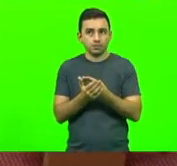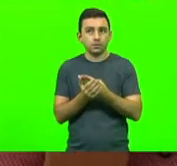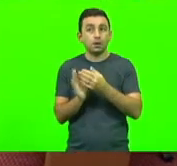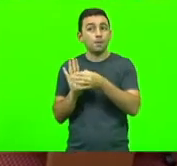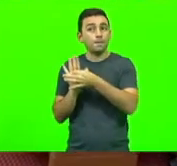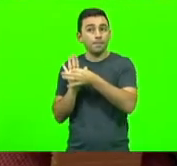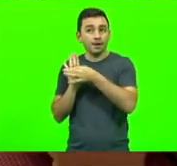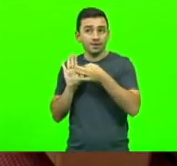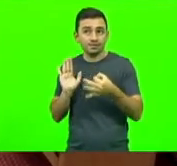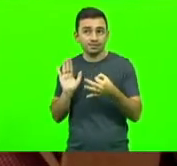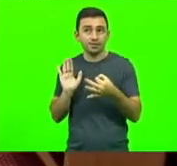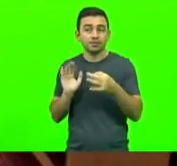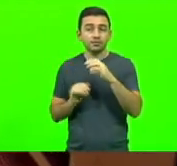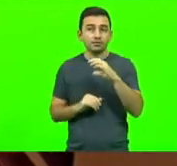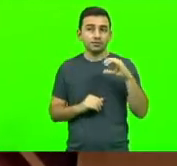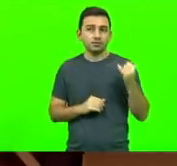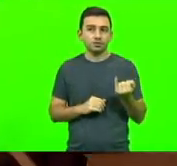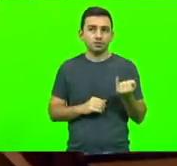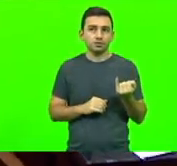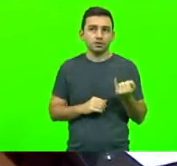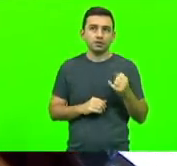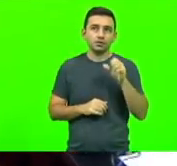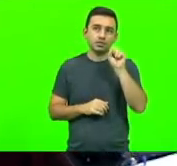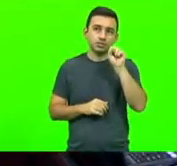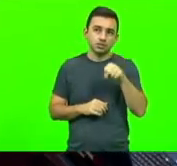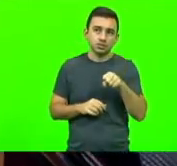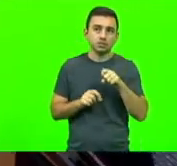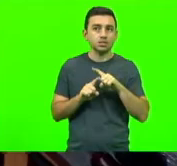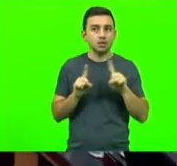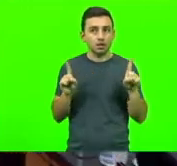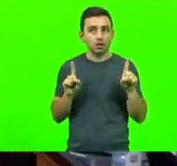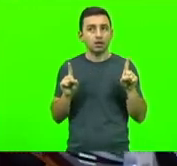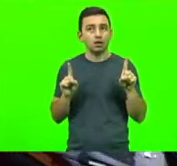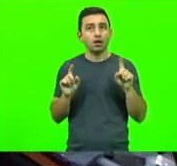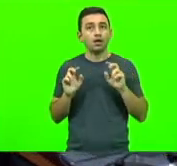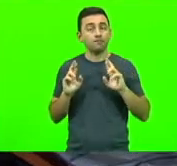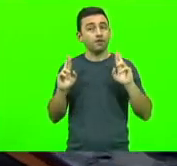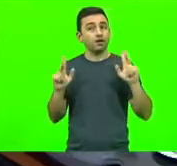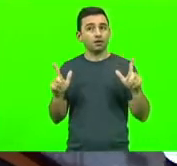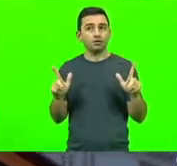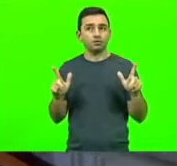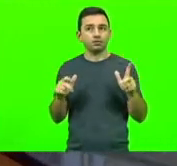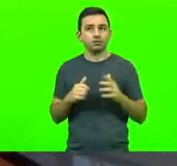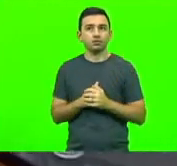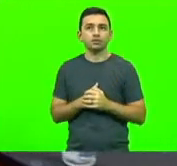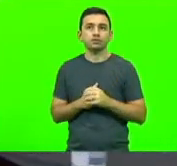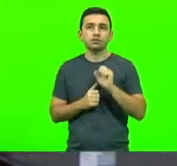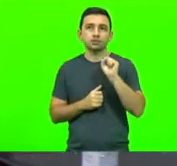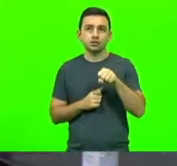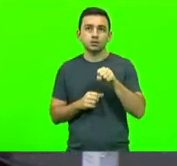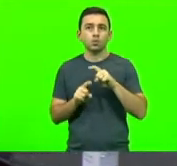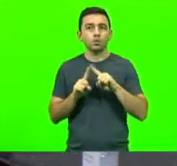da CCJ. Aí o sim ou não. Isso. É diferente. É o parecer, é sim ou não.